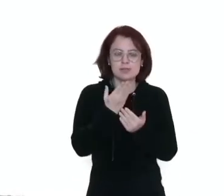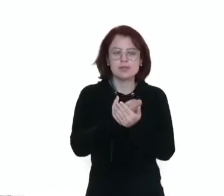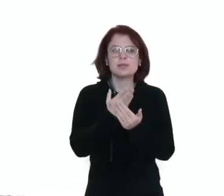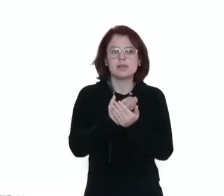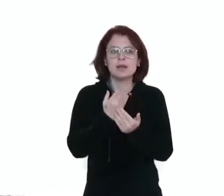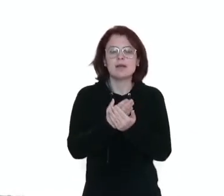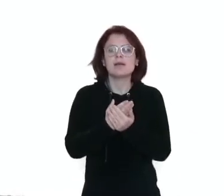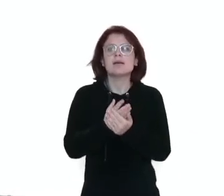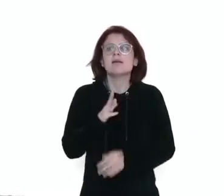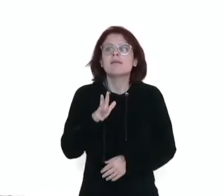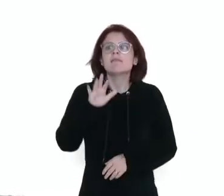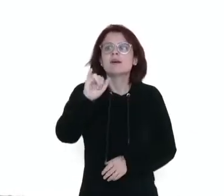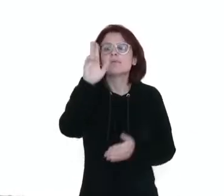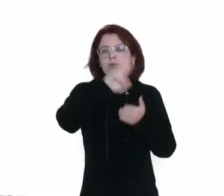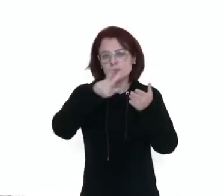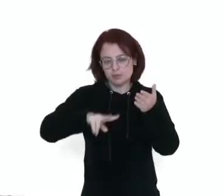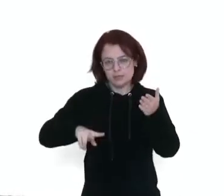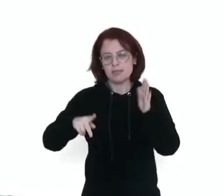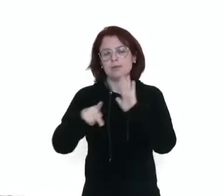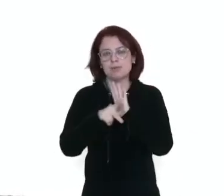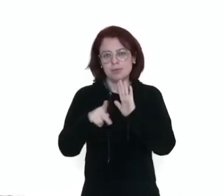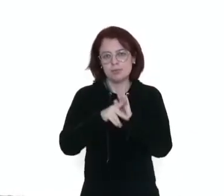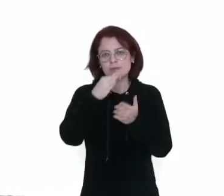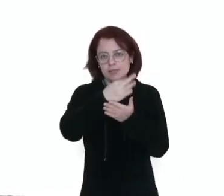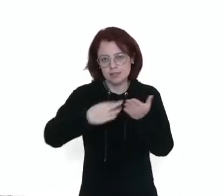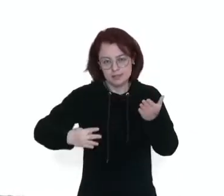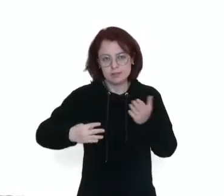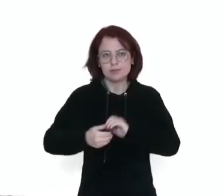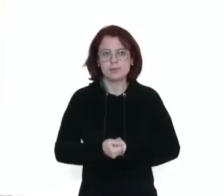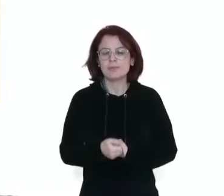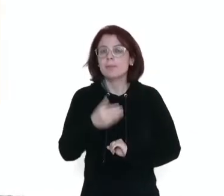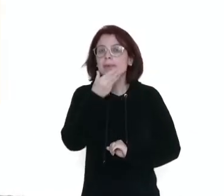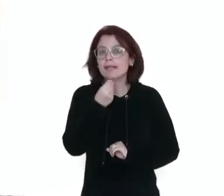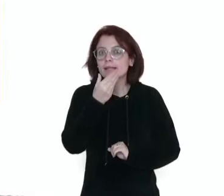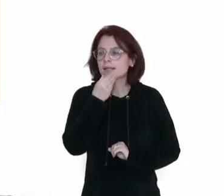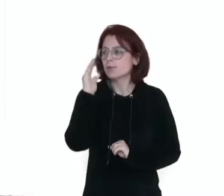mas, vamos ler um fragmento do texto O Menino no Espelho.